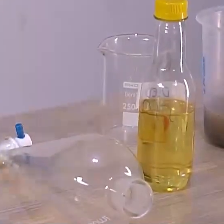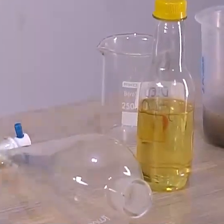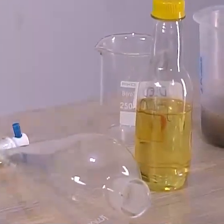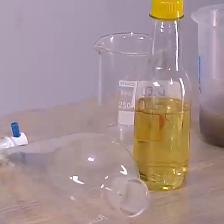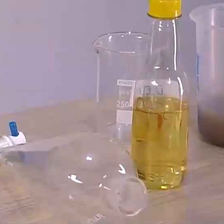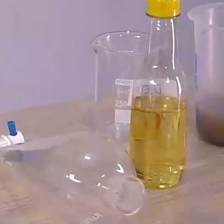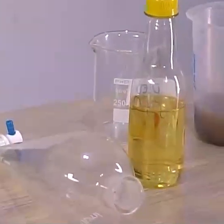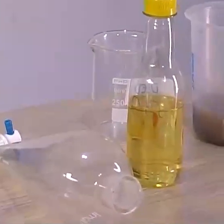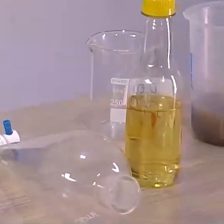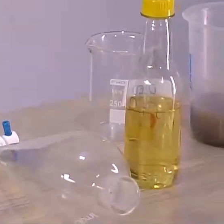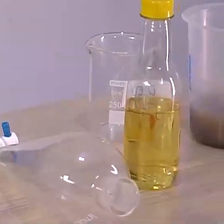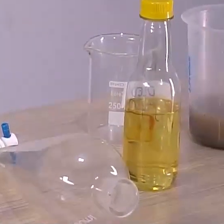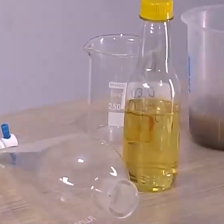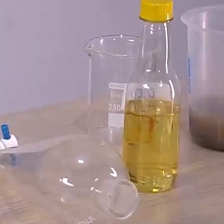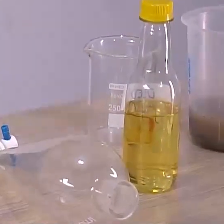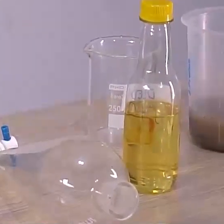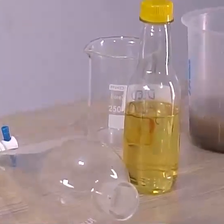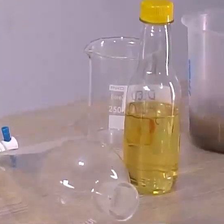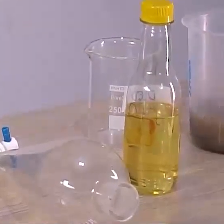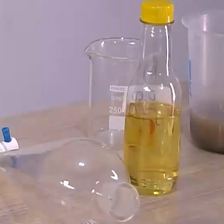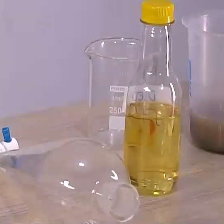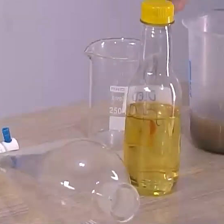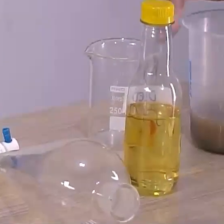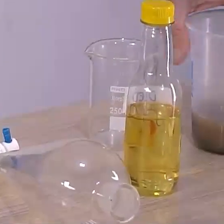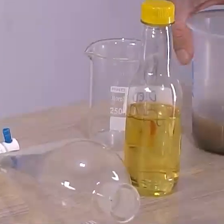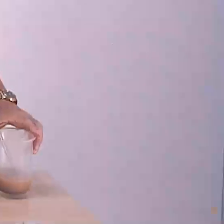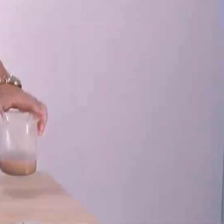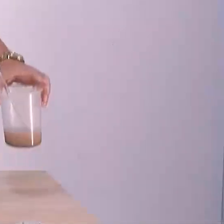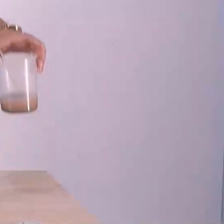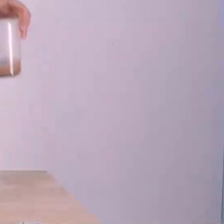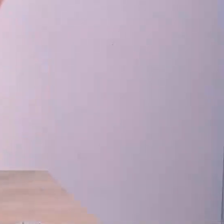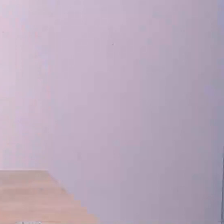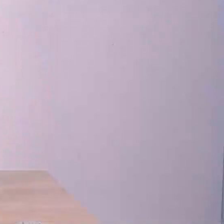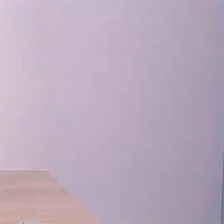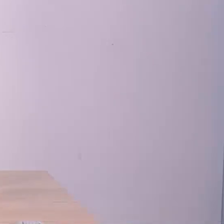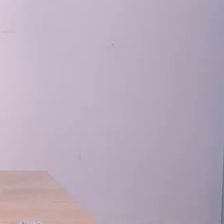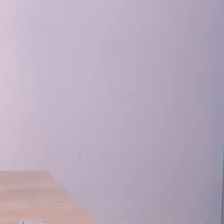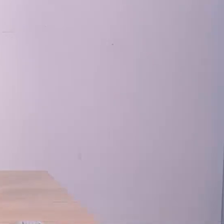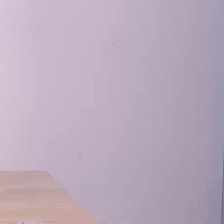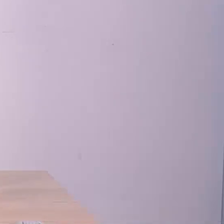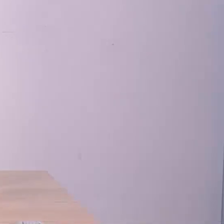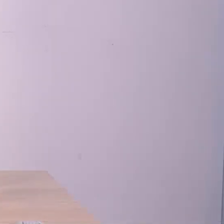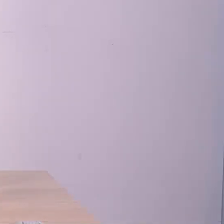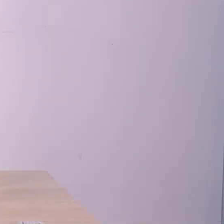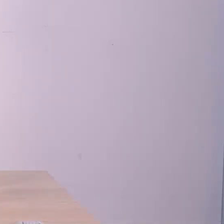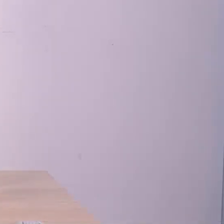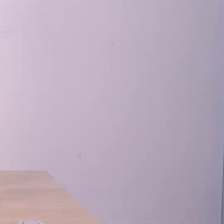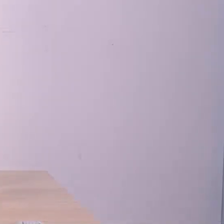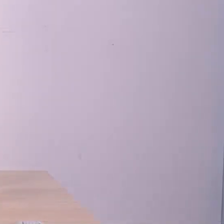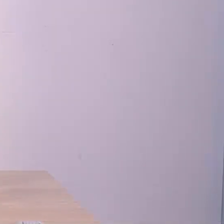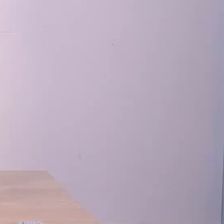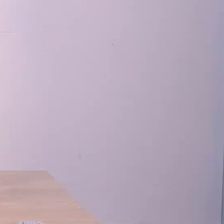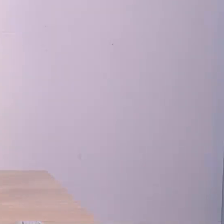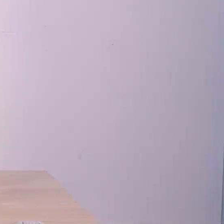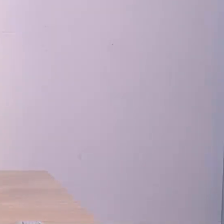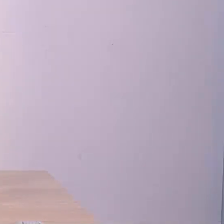Embaixo do funil eu coloco um becker. E agora eu vou fazer vou dissolver aqui, tá bom? Você está